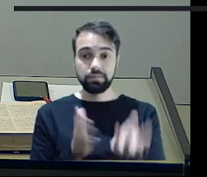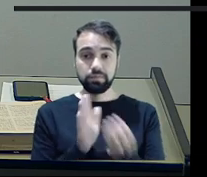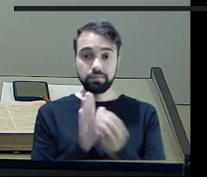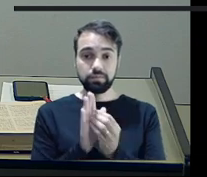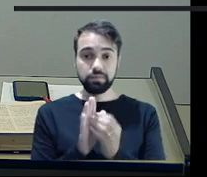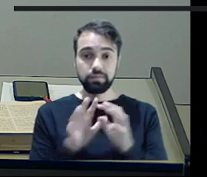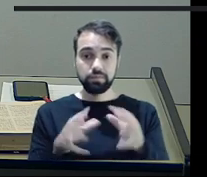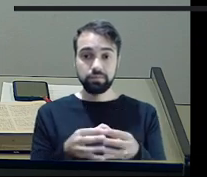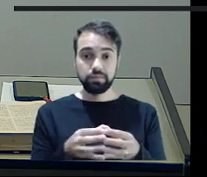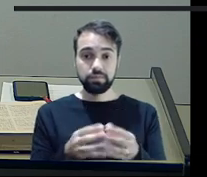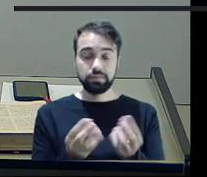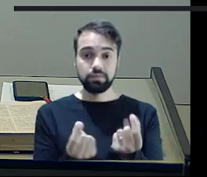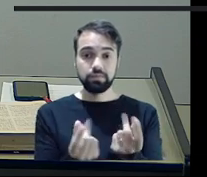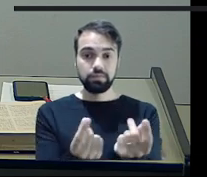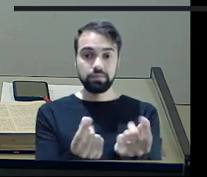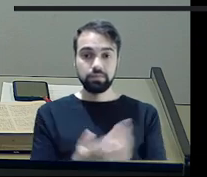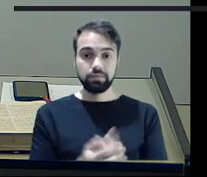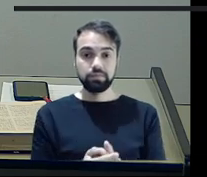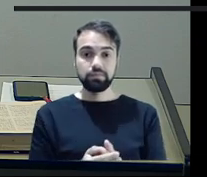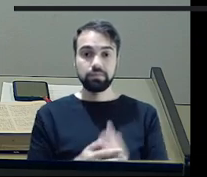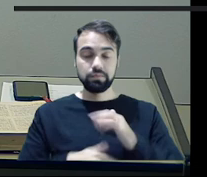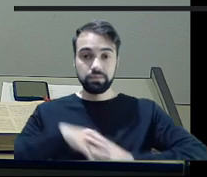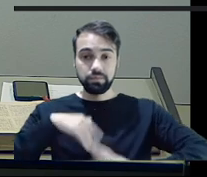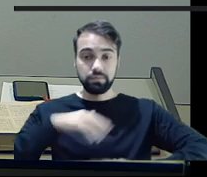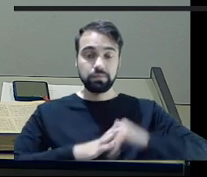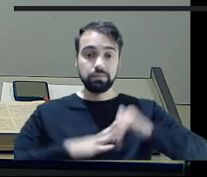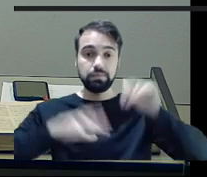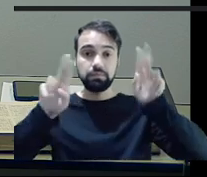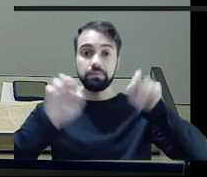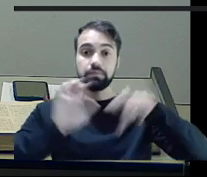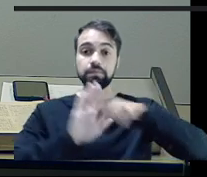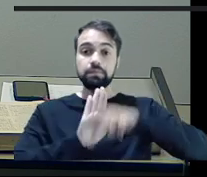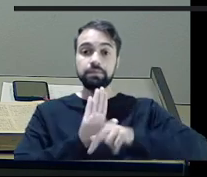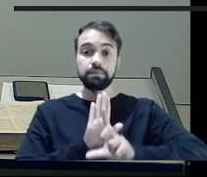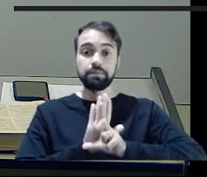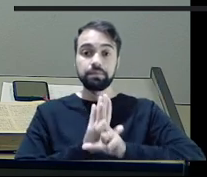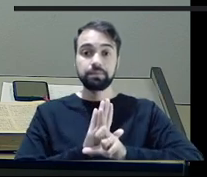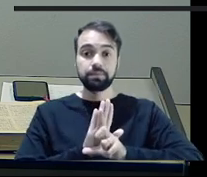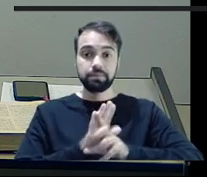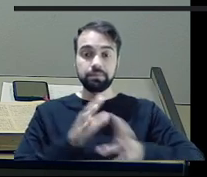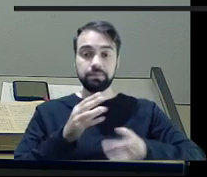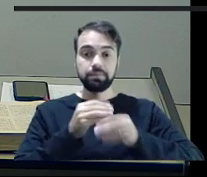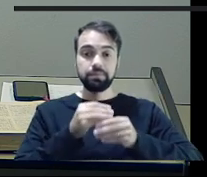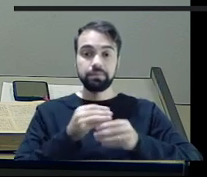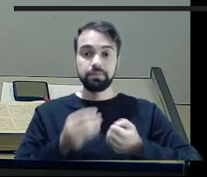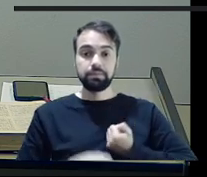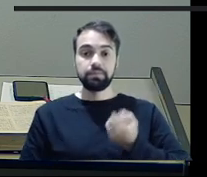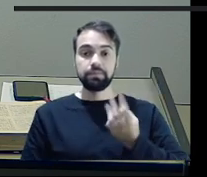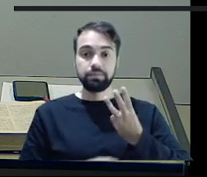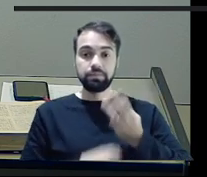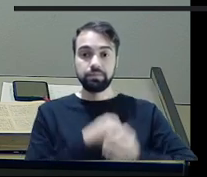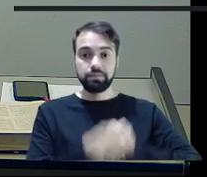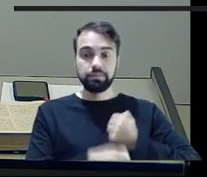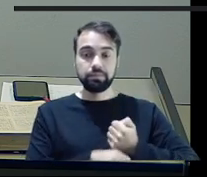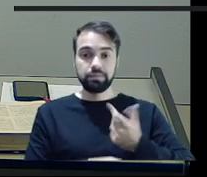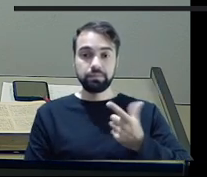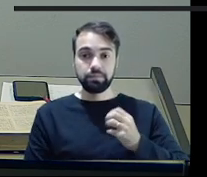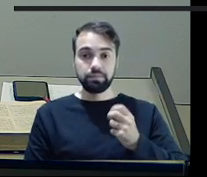Comissão Permanente Competente sobre o projeto de lei complementar de número 3 de